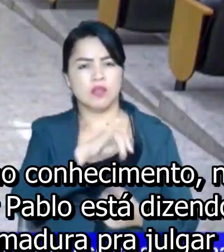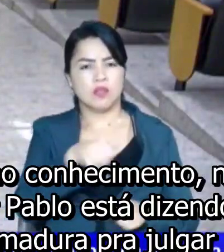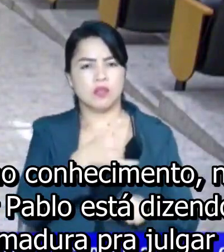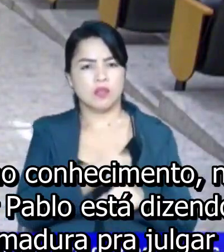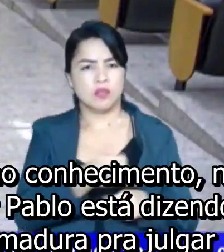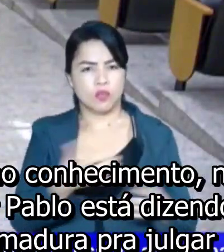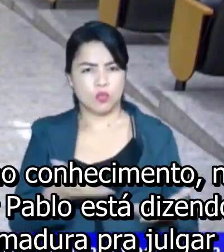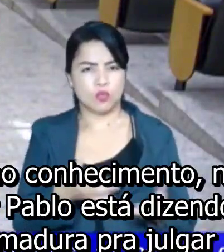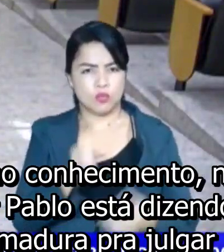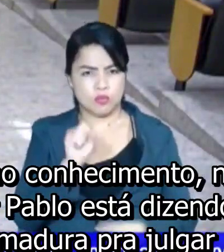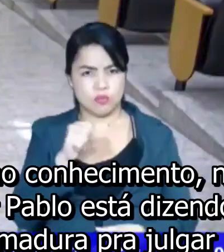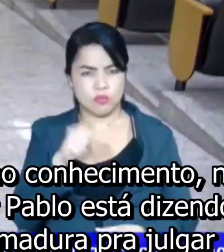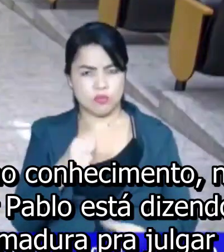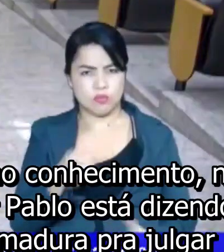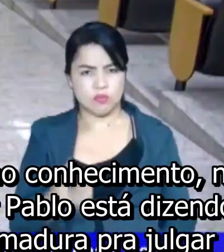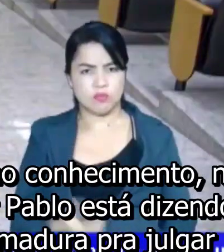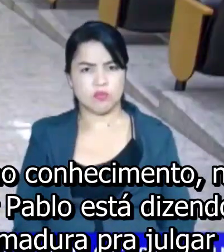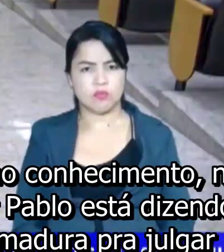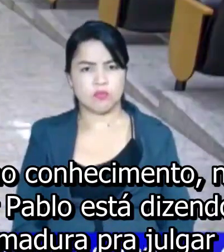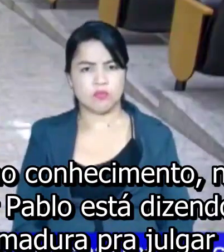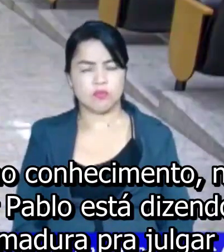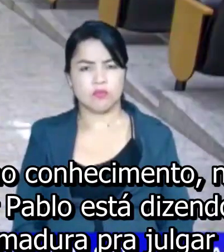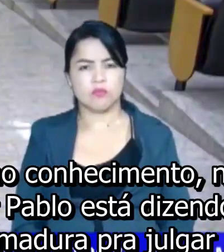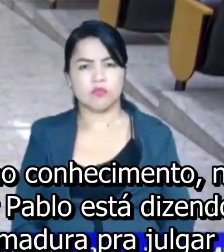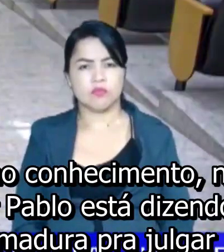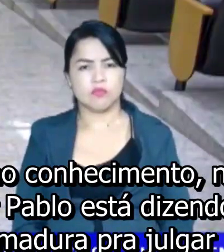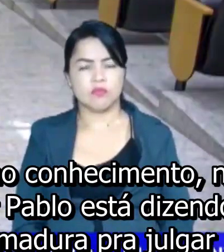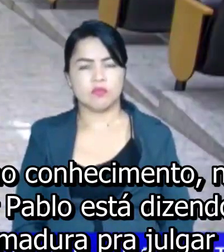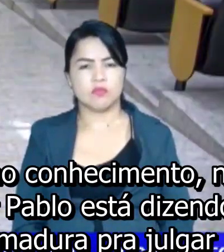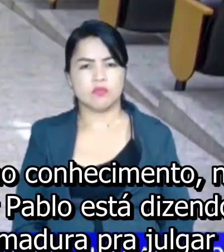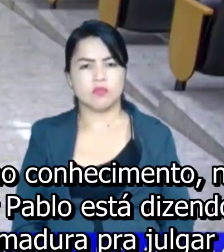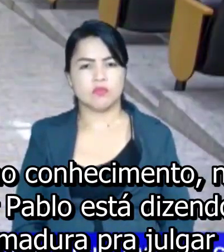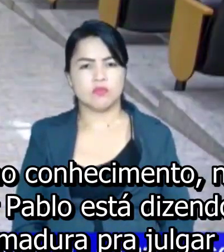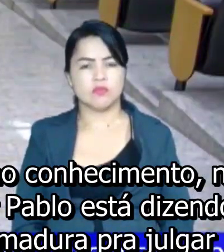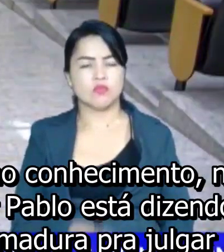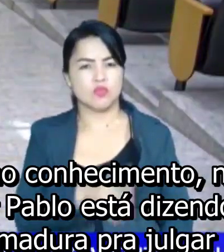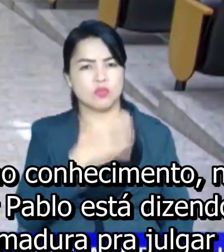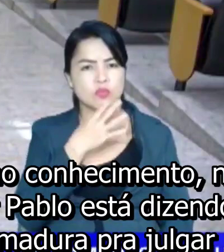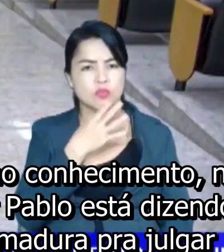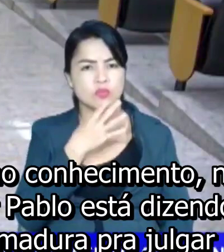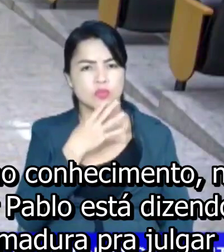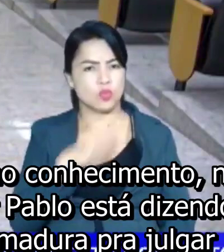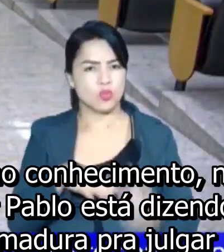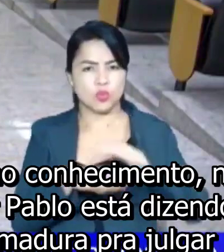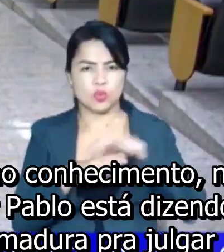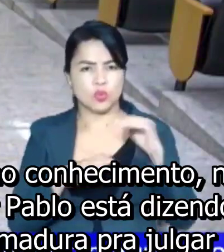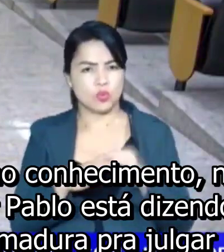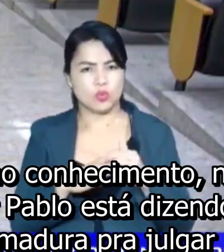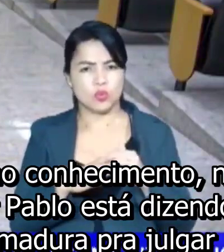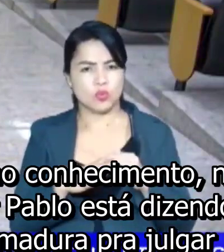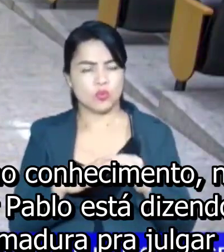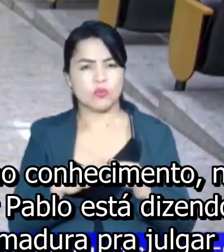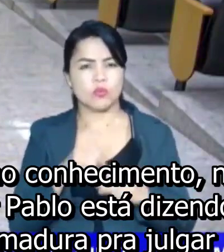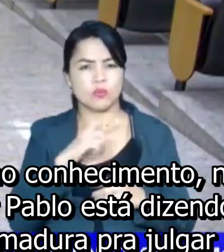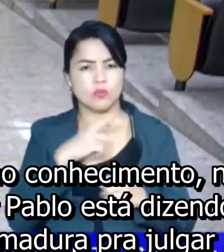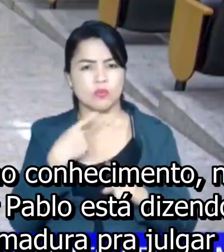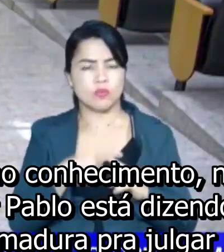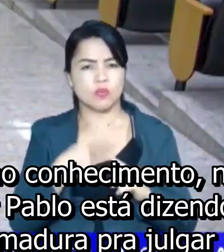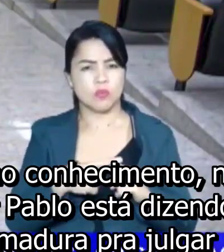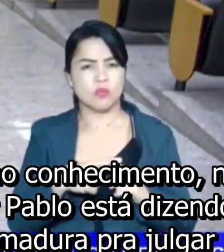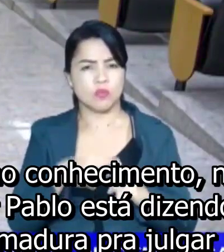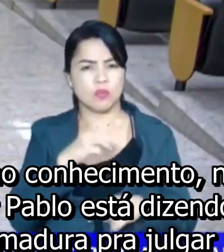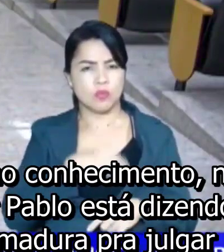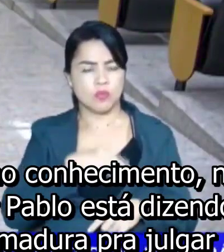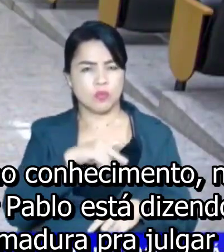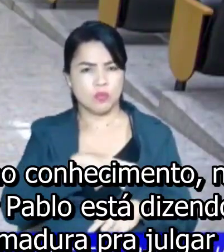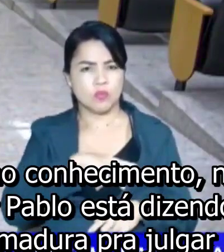julgar hoje? Sim. Deixa eu só... Então, no conhecimento, conhece todos os recursos? Ou porque o doutor Pablo está dizendo aí,